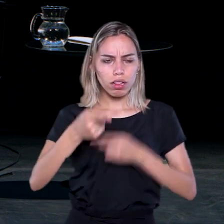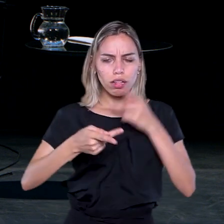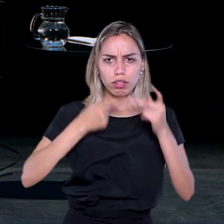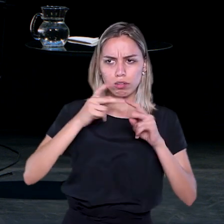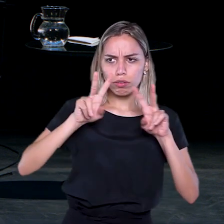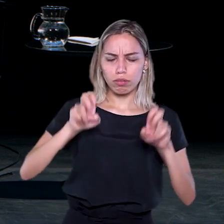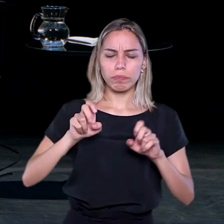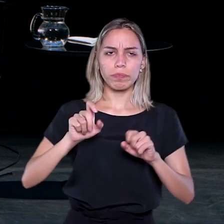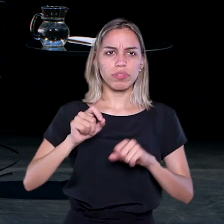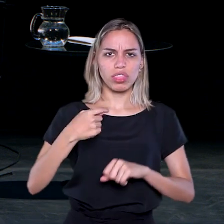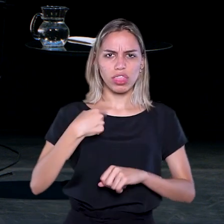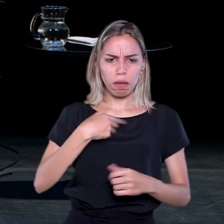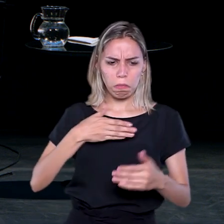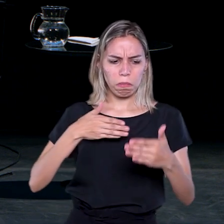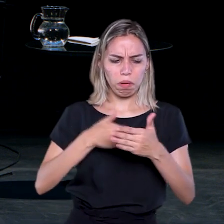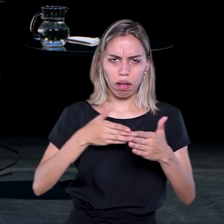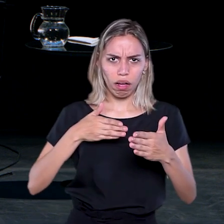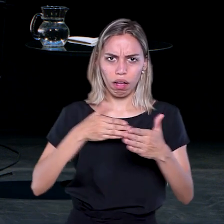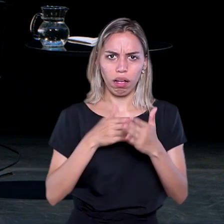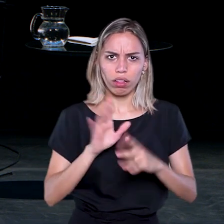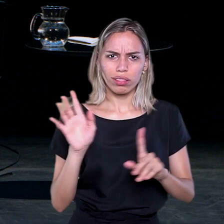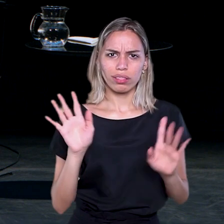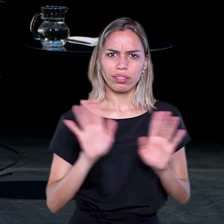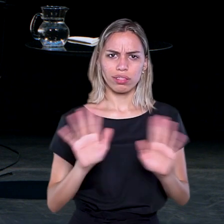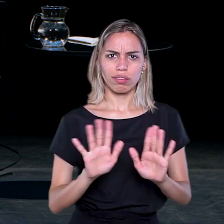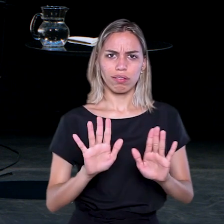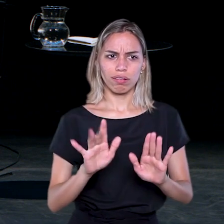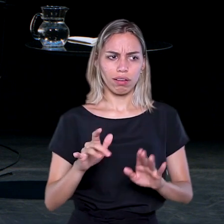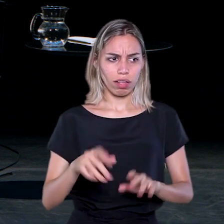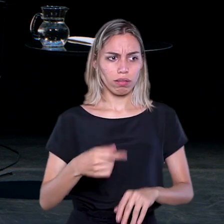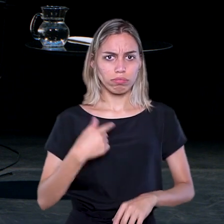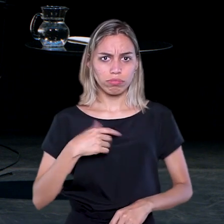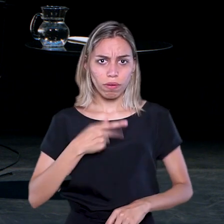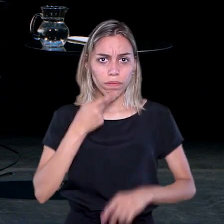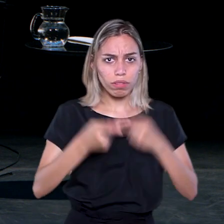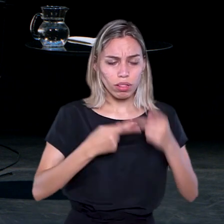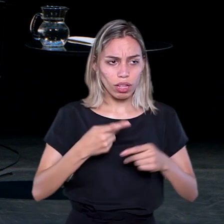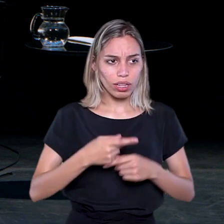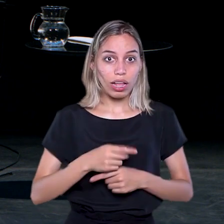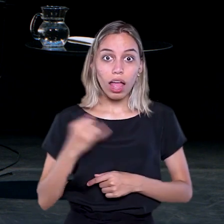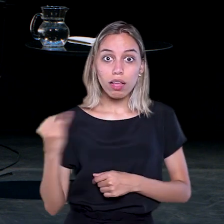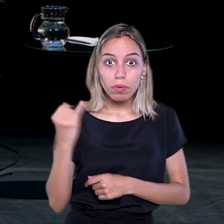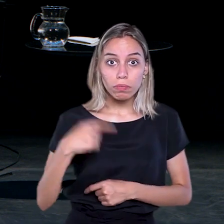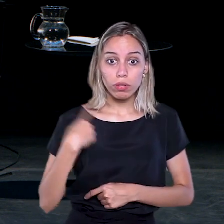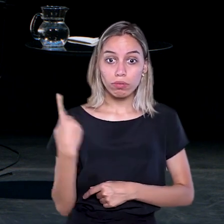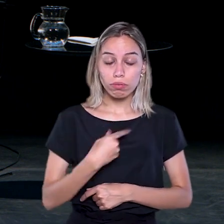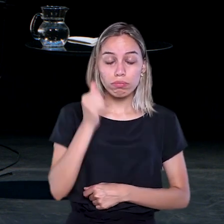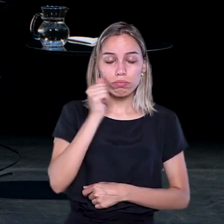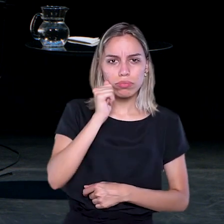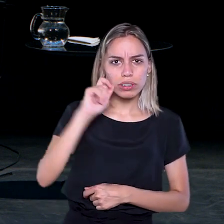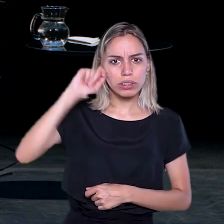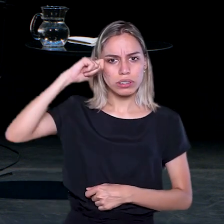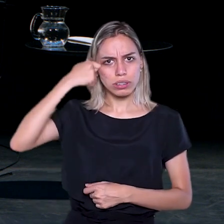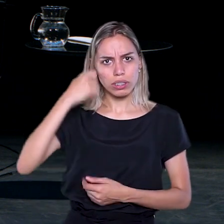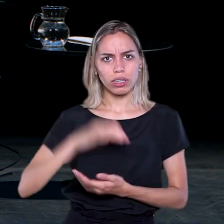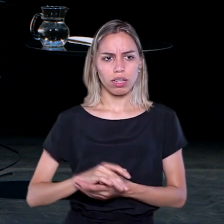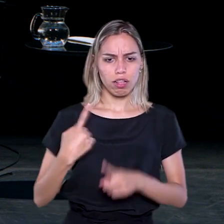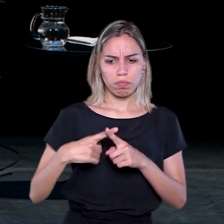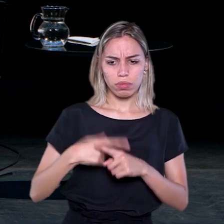dizendo isso, não serei mais interrompida. Isso é muito forte para nós, pessoas negras, mulheres negras, em espaços em que nossas vozes não são